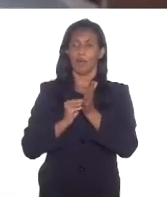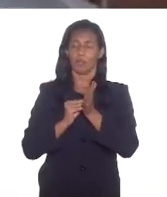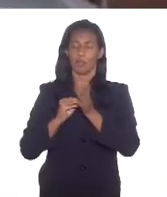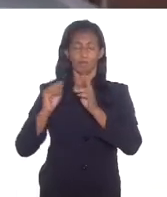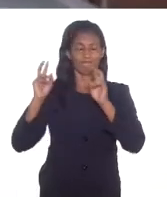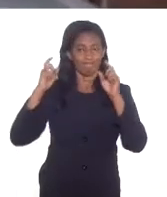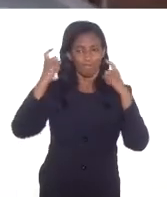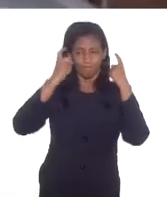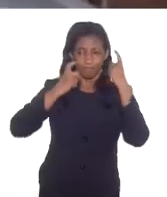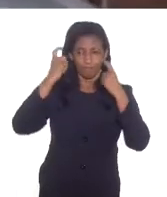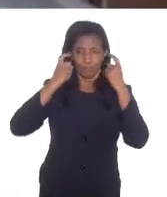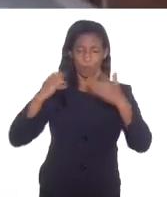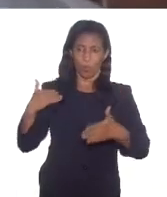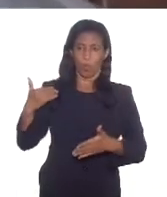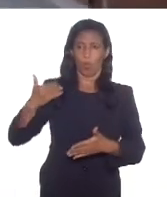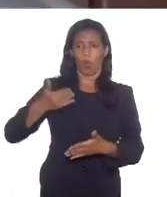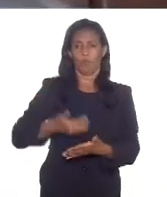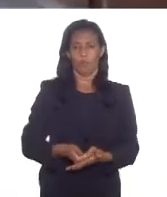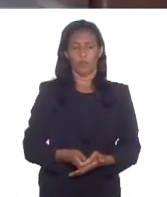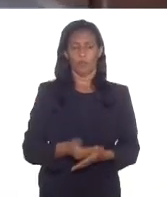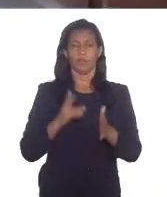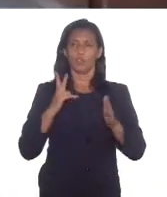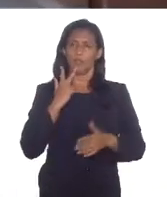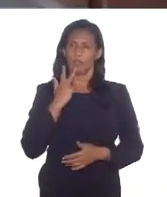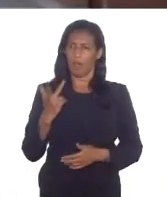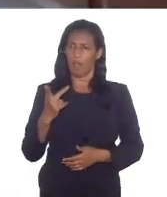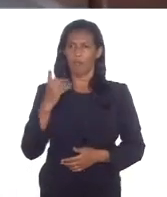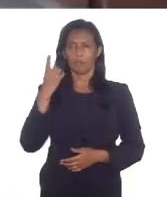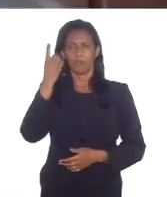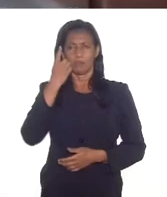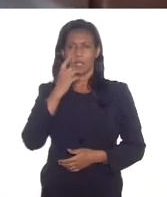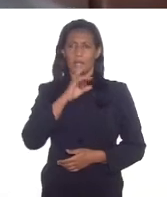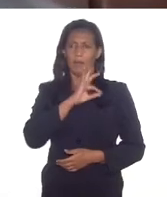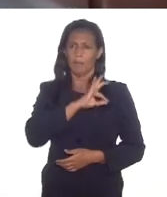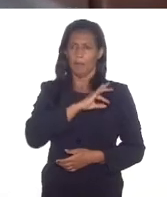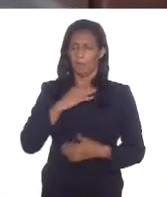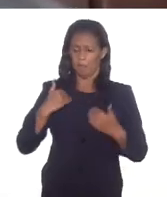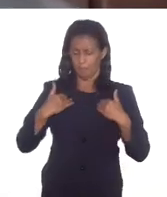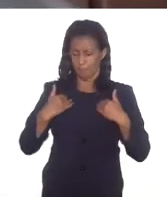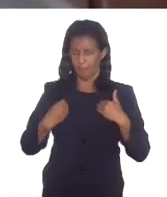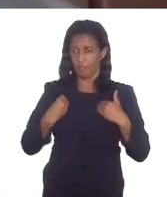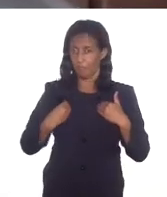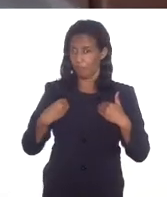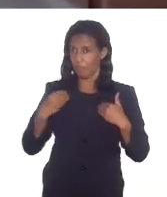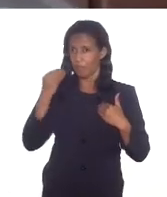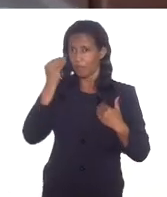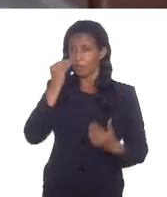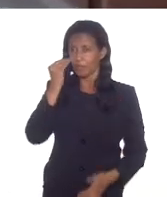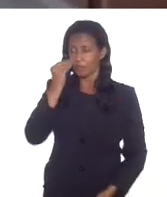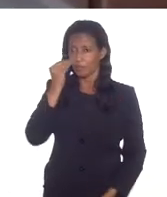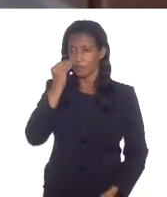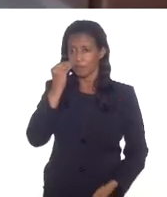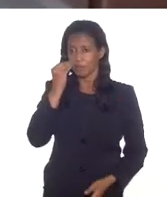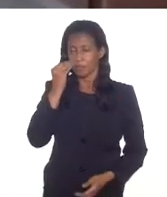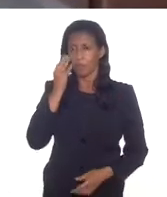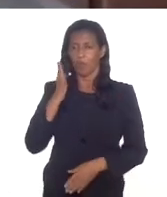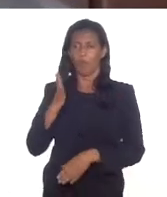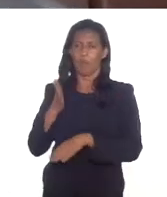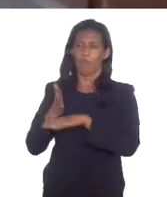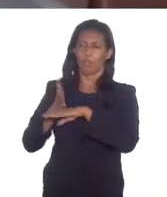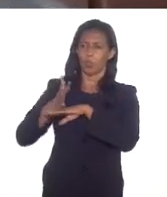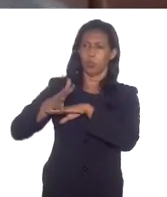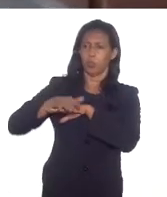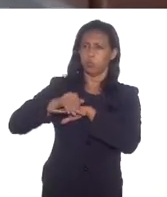o avanço, né, já dito aqui pela deputada Marta Rocha, a partir da sua própria experiência, do avanço das milícias, né, em